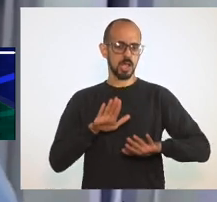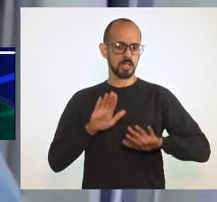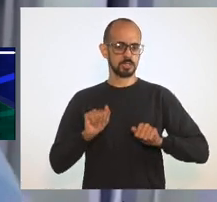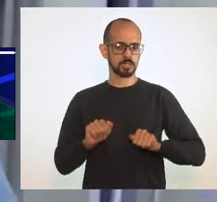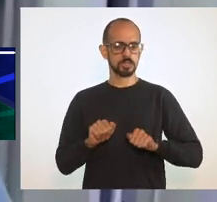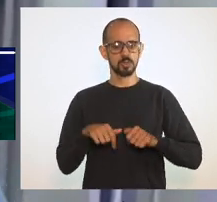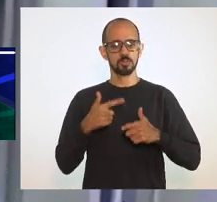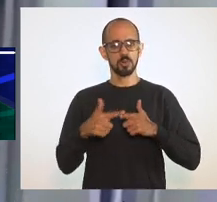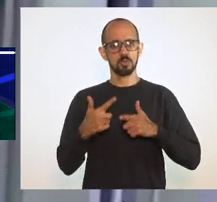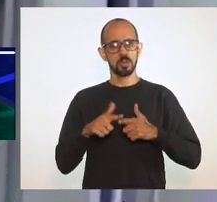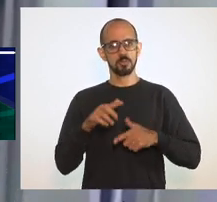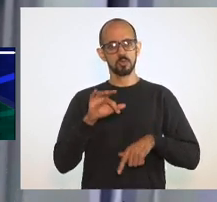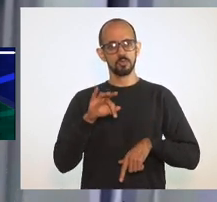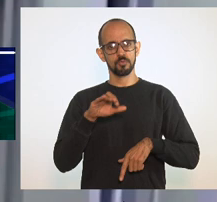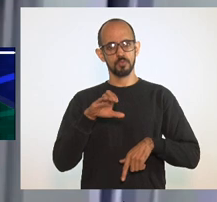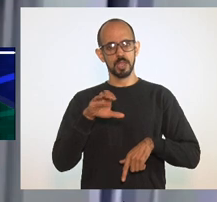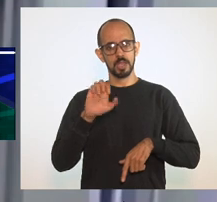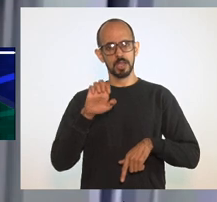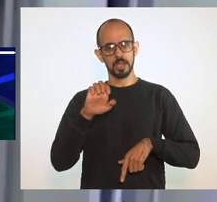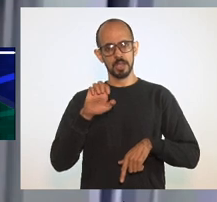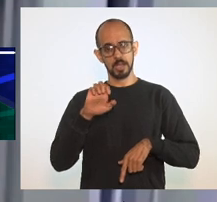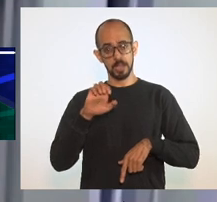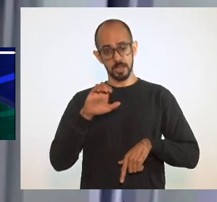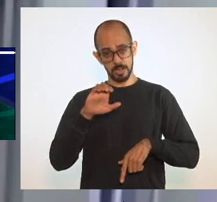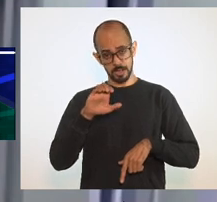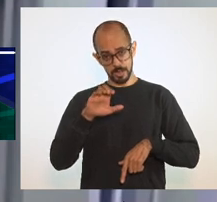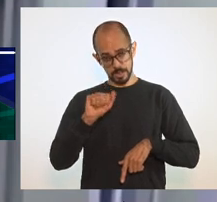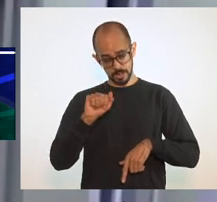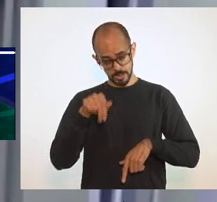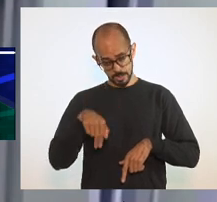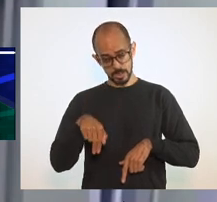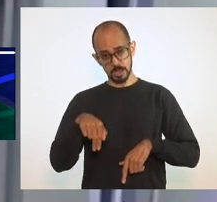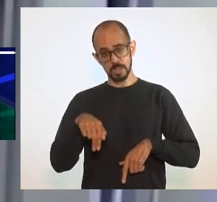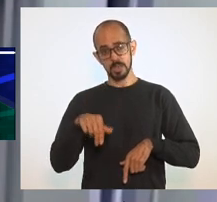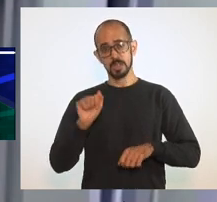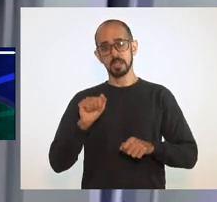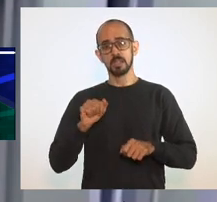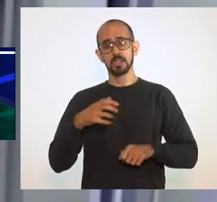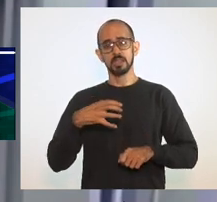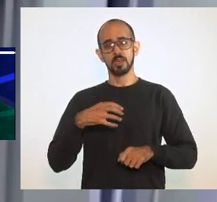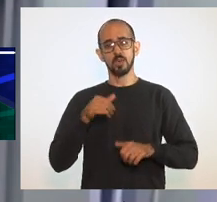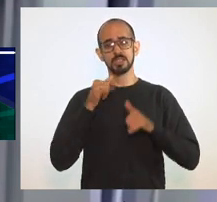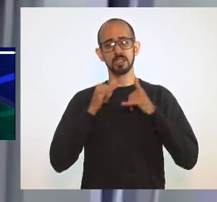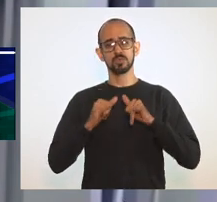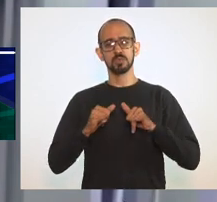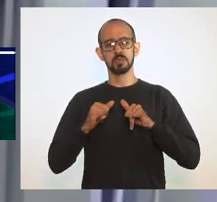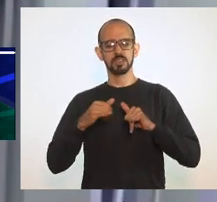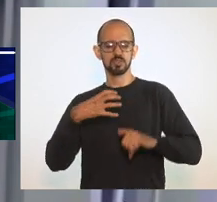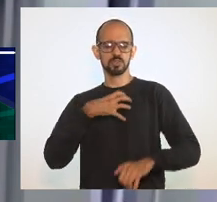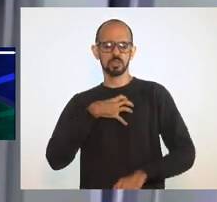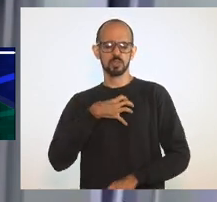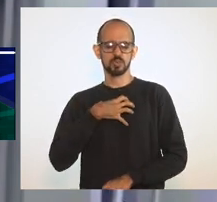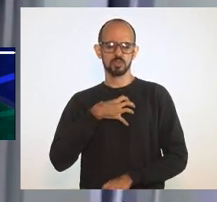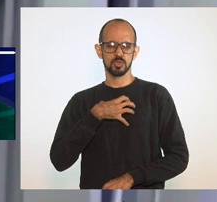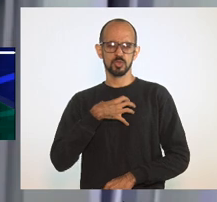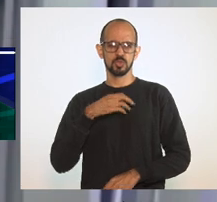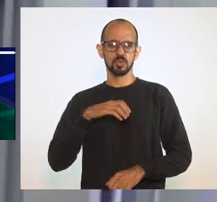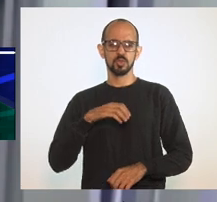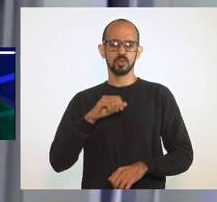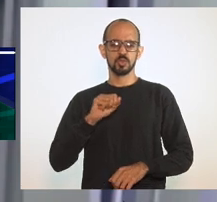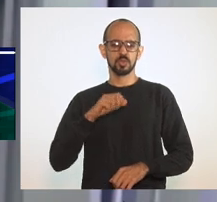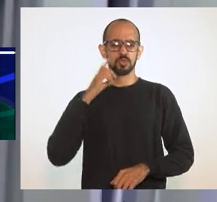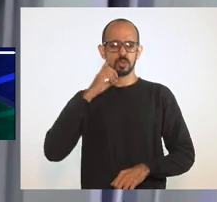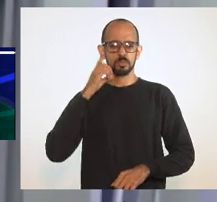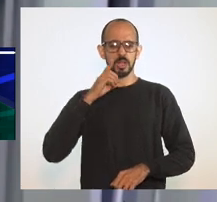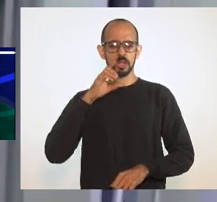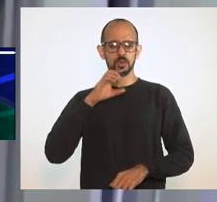FECAM, e com esse espírito que me lidera a partir do deputado Carlos Mink, eu quero aqui dizer que nesta pauta